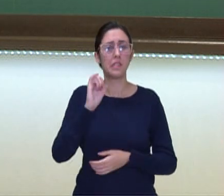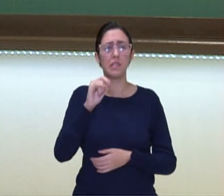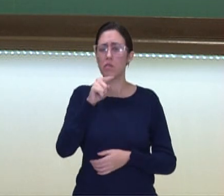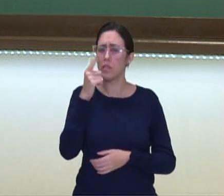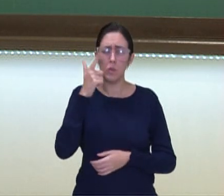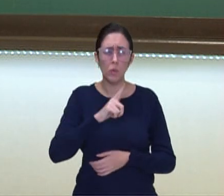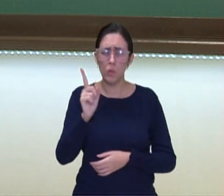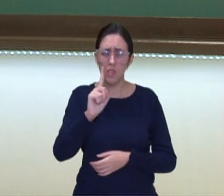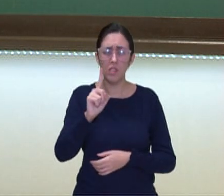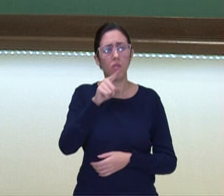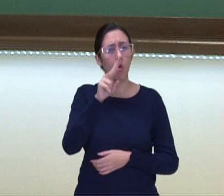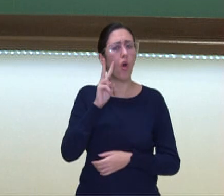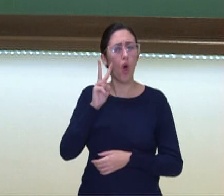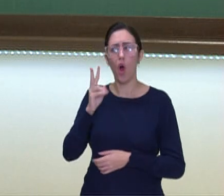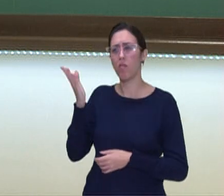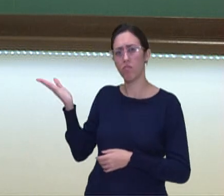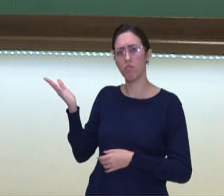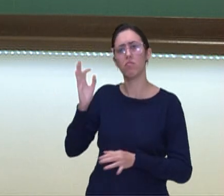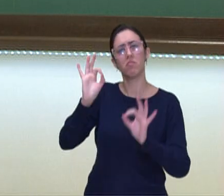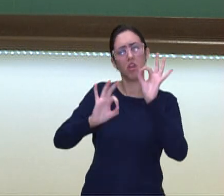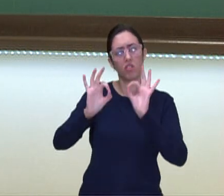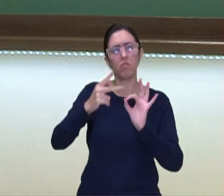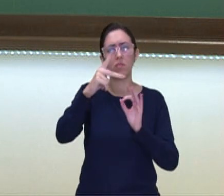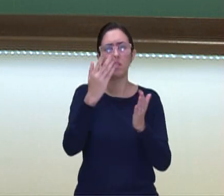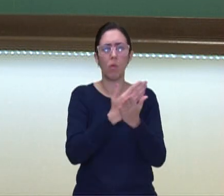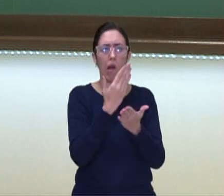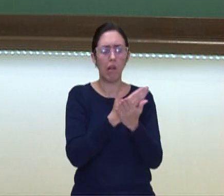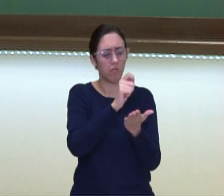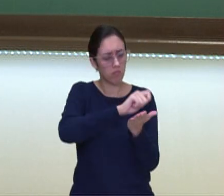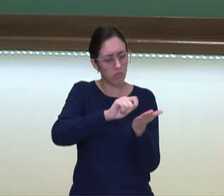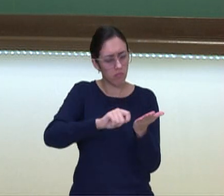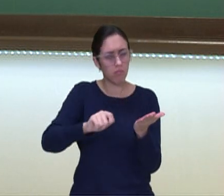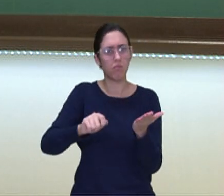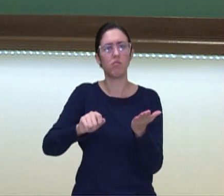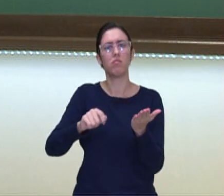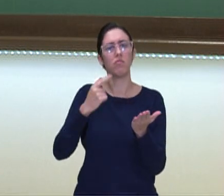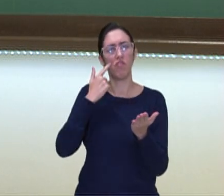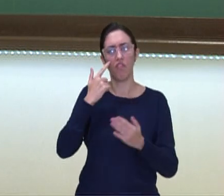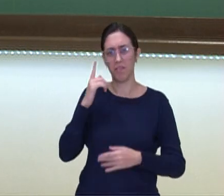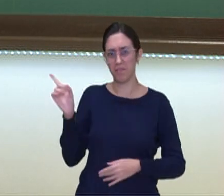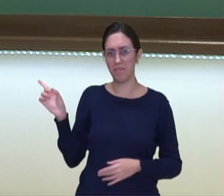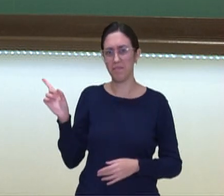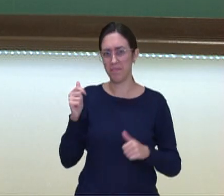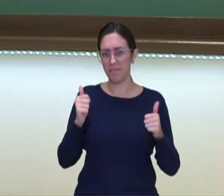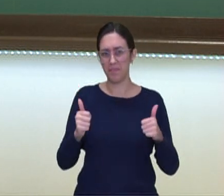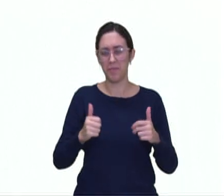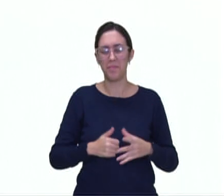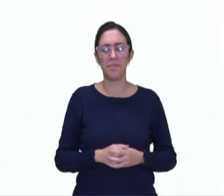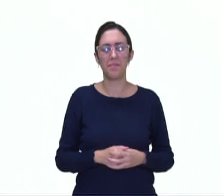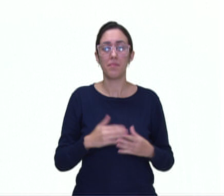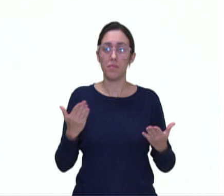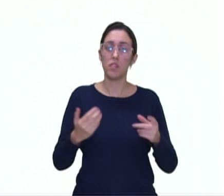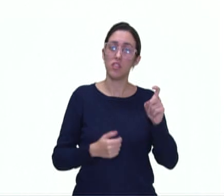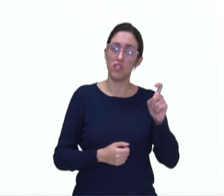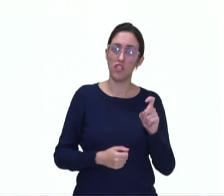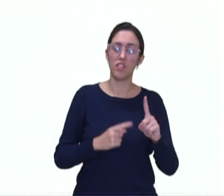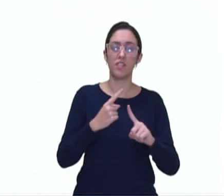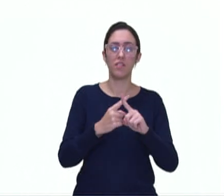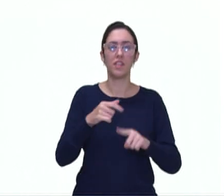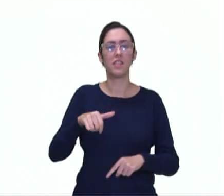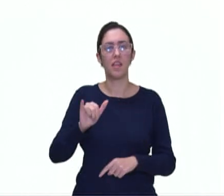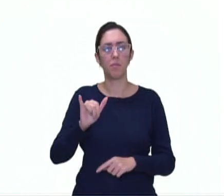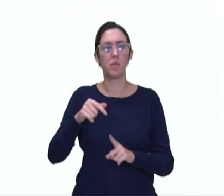uma olhadinha aqui comigo na correção e arruma aí o que você escorregou, o que você fez errado. Então, x vezes y mais